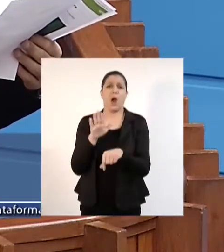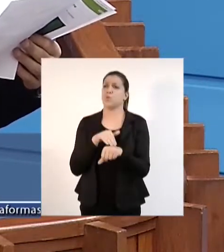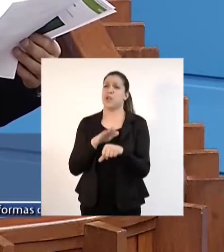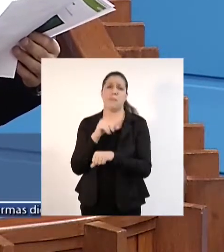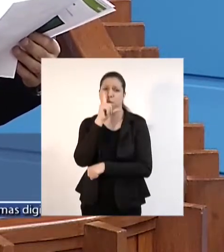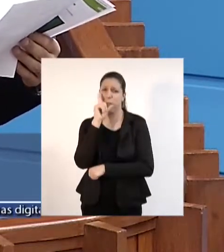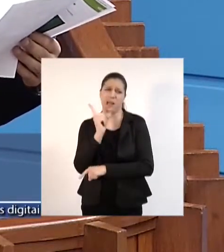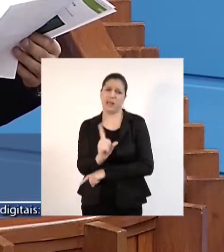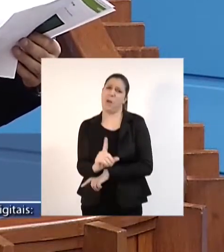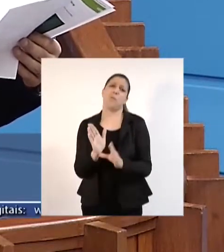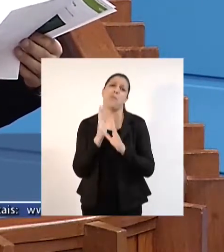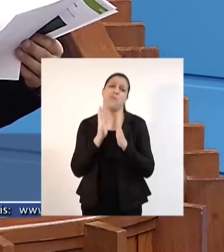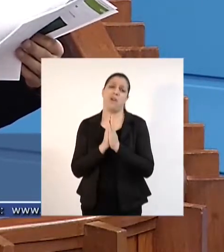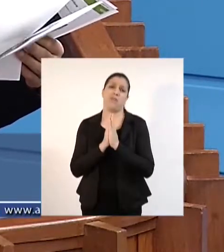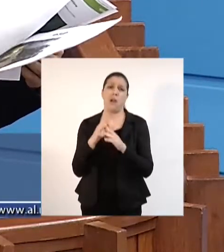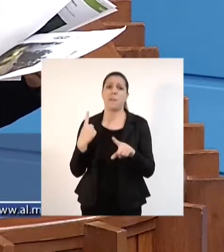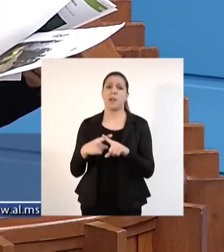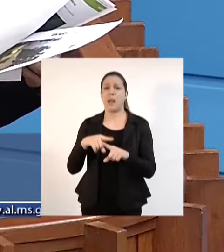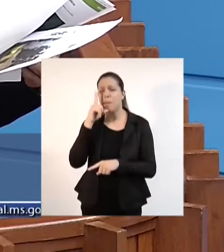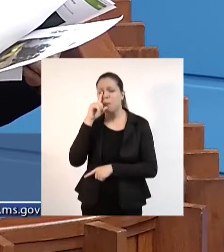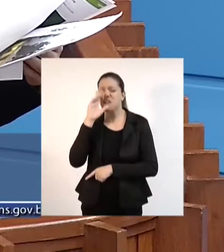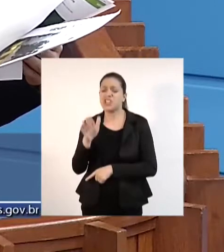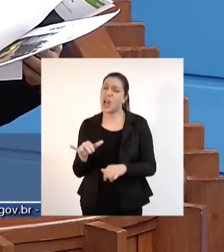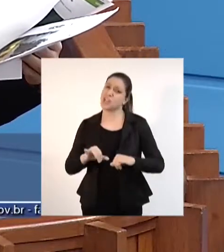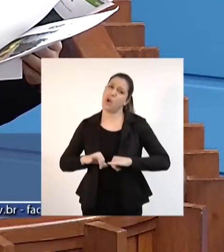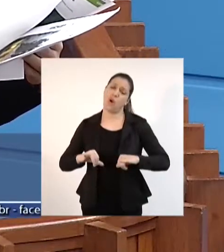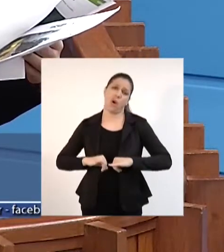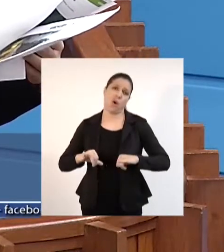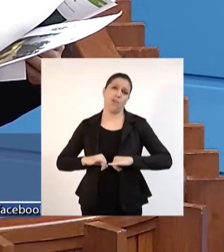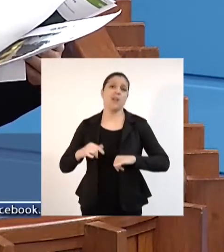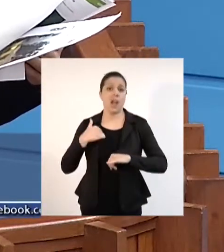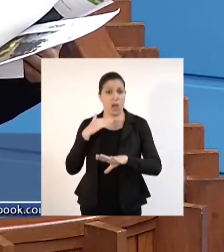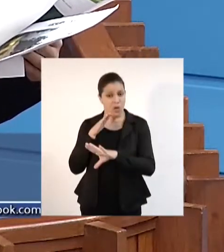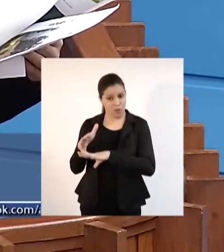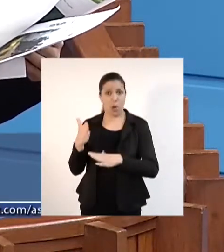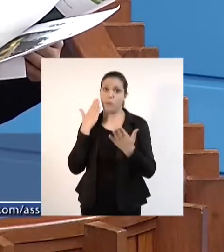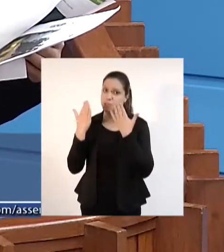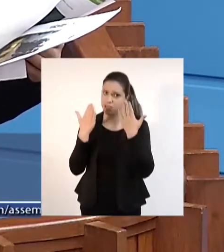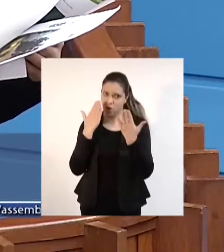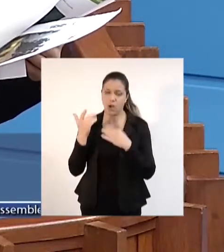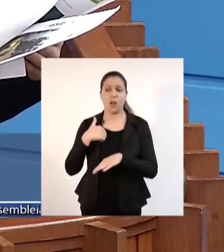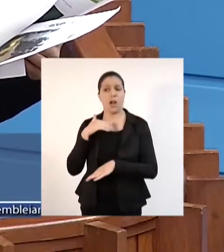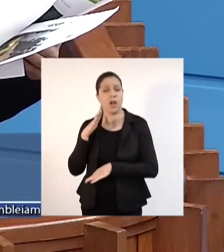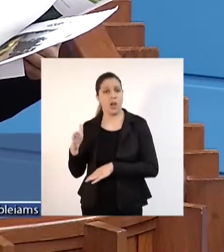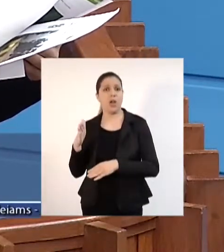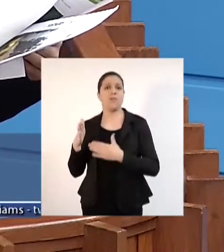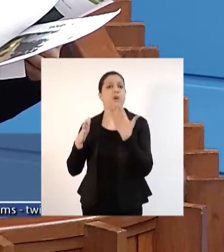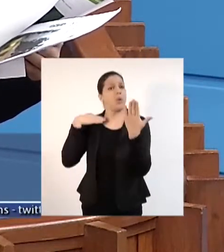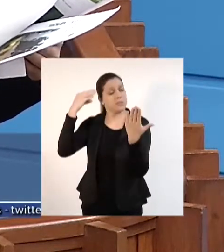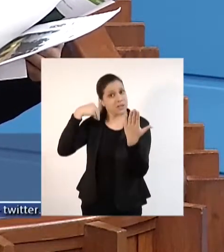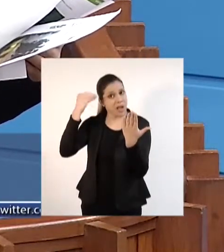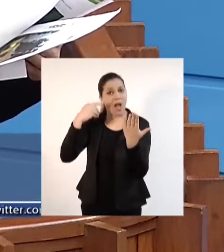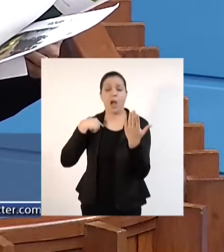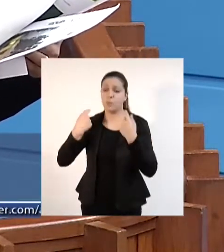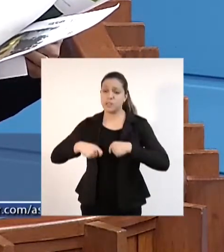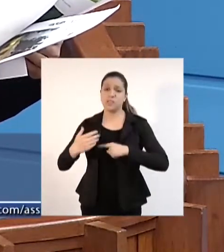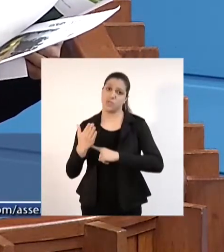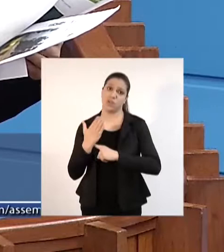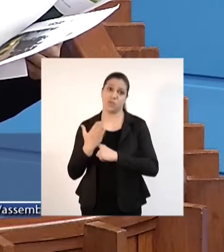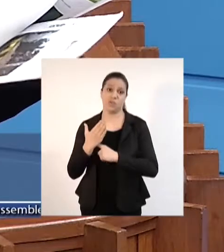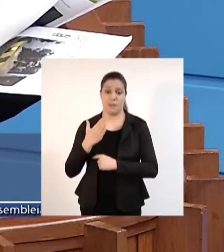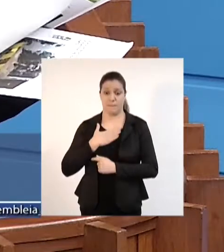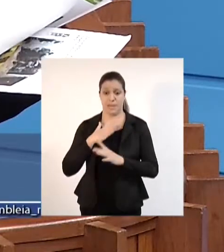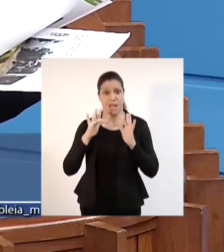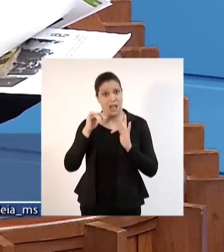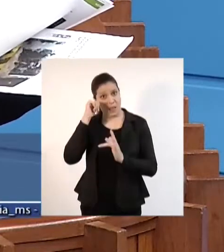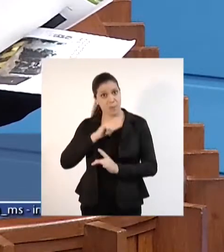minha mãe, porque a minha mãe já está sofrendo demais. Eu estou indo no psicólogo, estou indo no psiquiatra, eu preciso de ajuda. Minha namorada se matou há